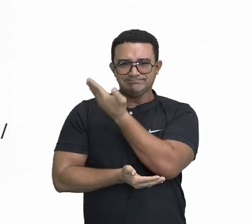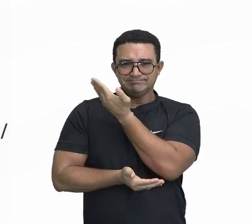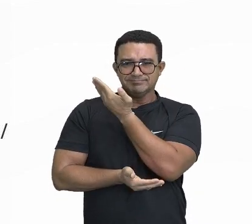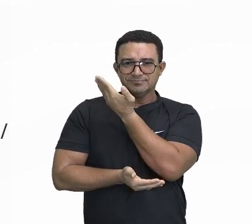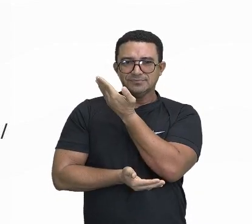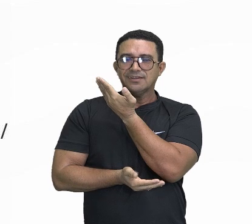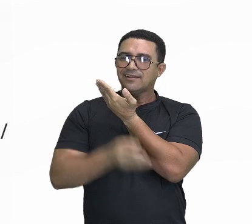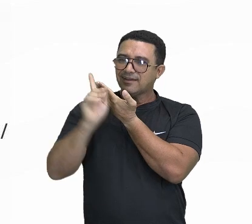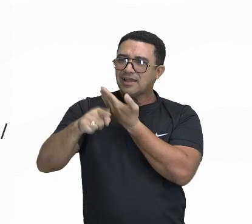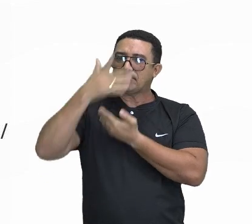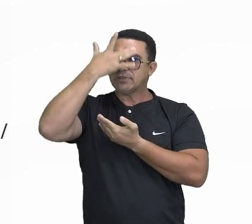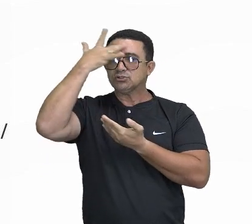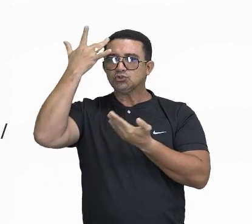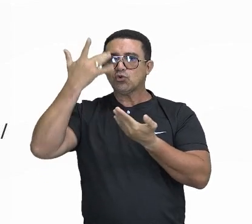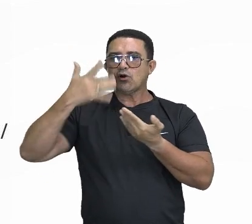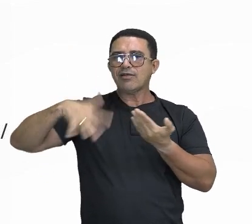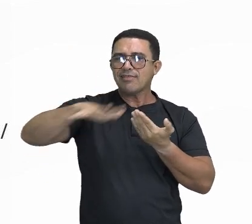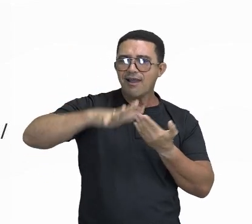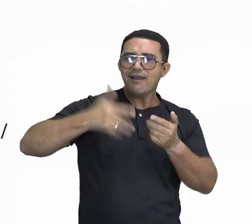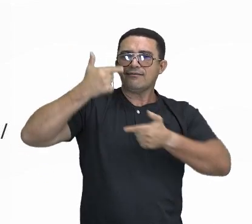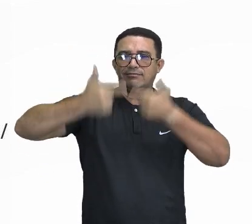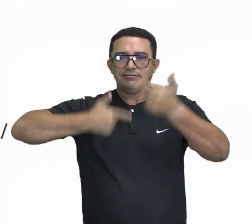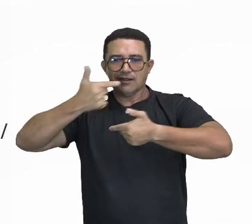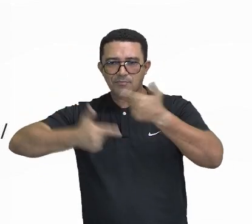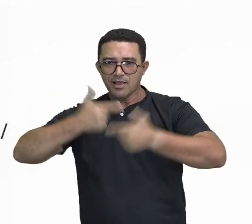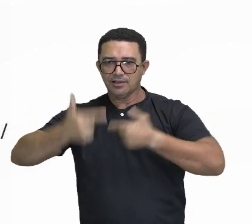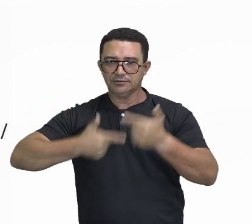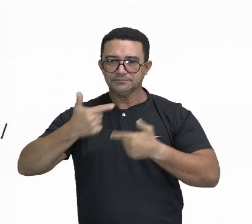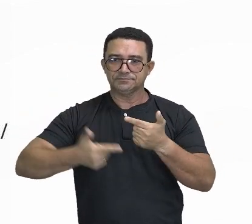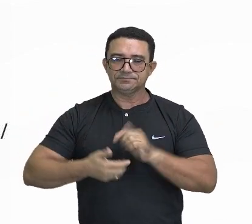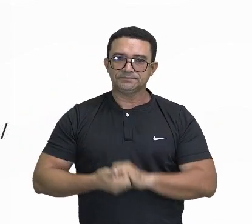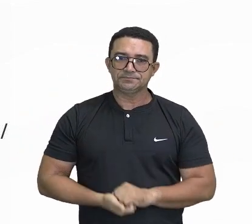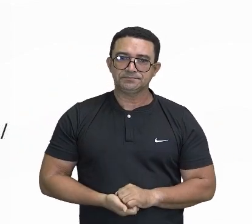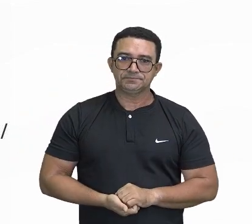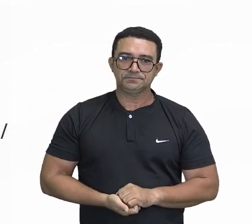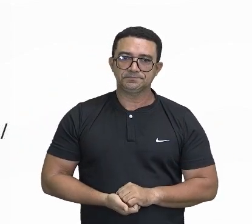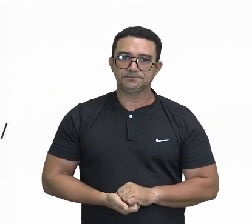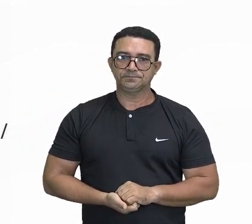classe trabalhadora, não é isso? Então,